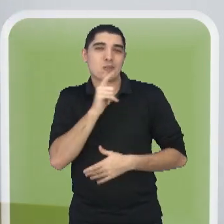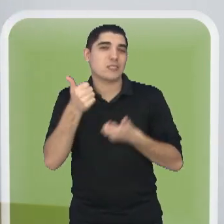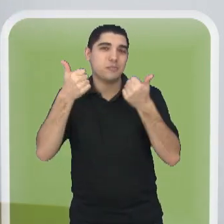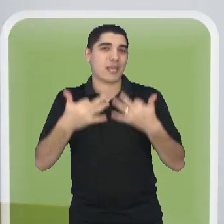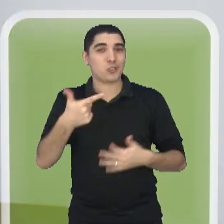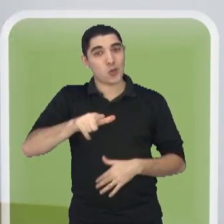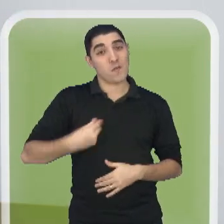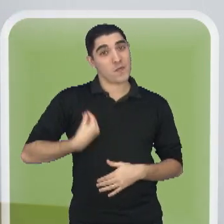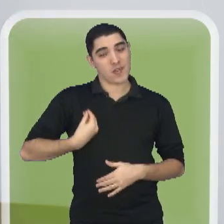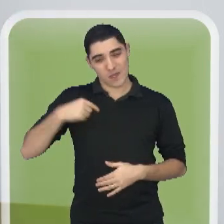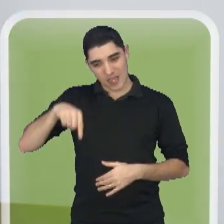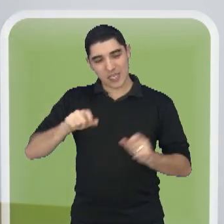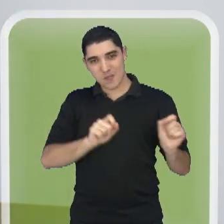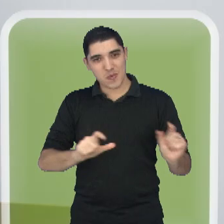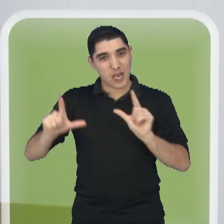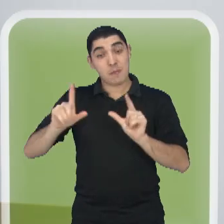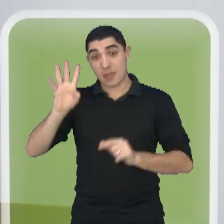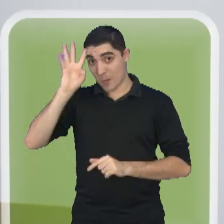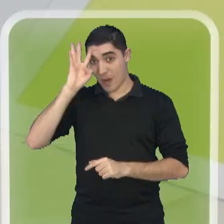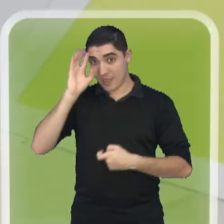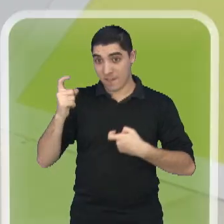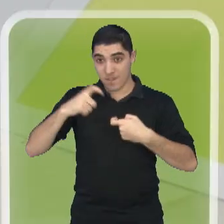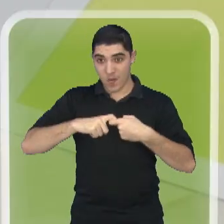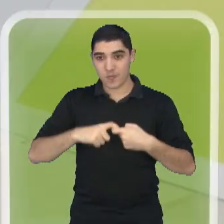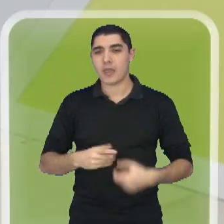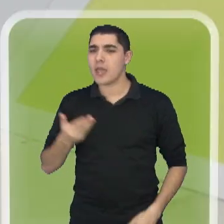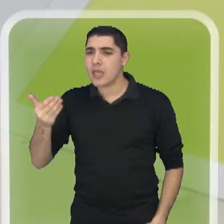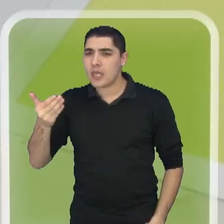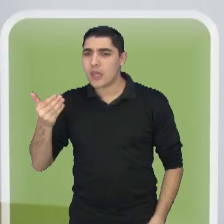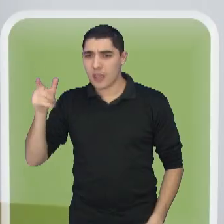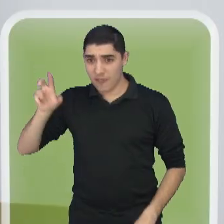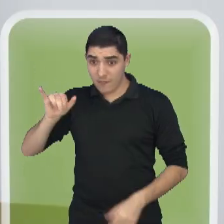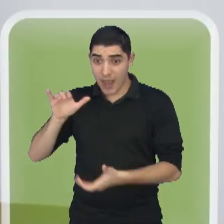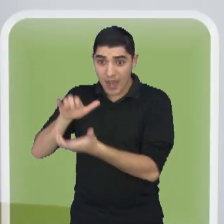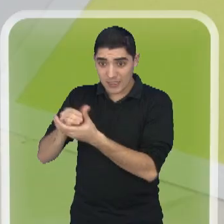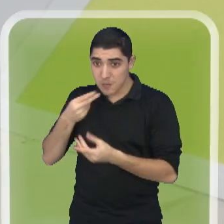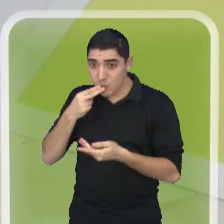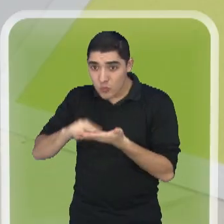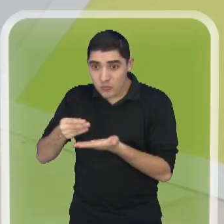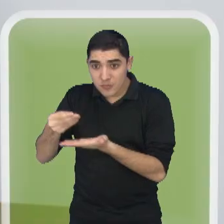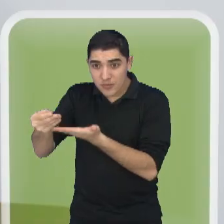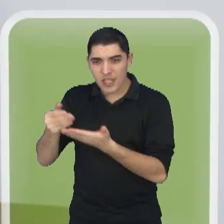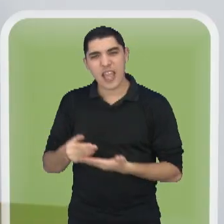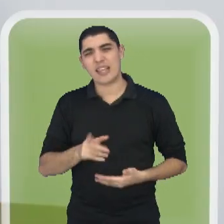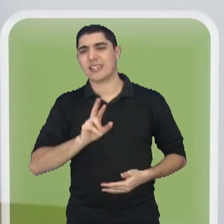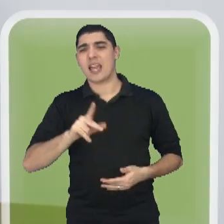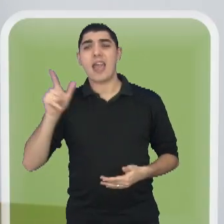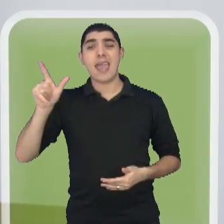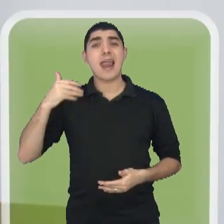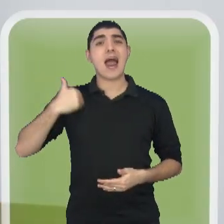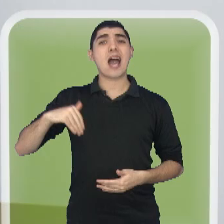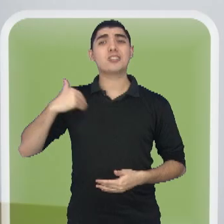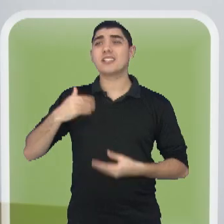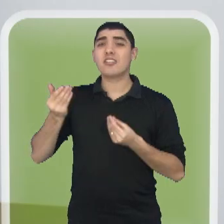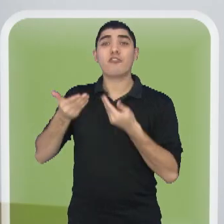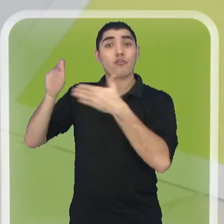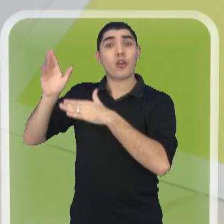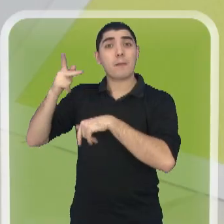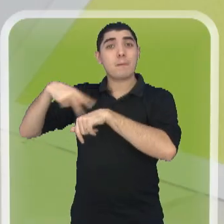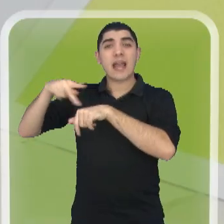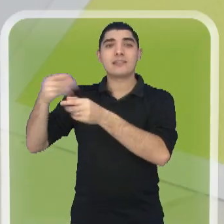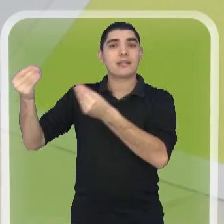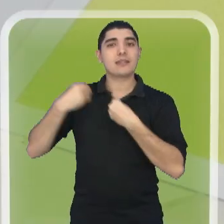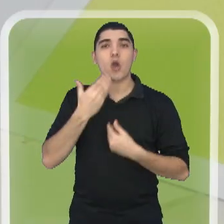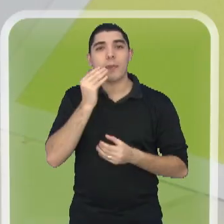uma Hora do Esporte. Quarta-feira estaremos aqui novamente. Brunão vai casar. Ele mandou convite pra você? Não. Não mandou? Ele foi pra Argentina, nem alfajor trouxe pra mim. Que